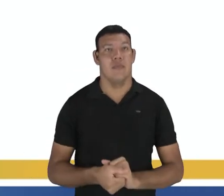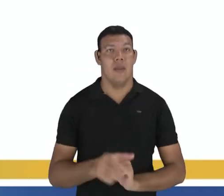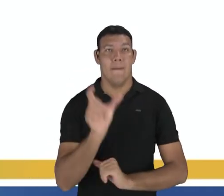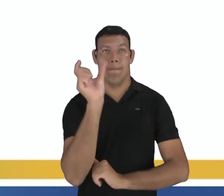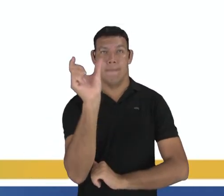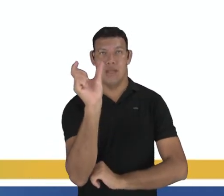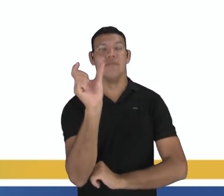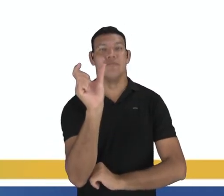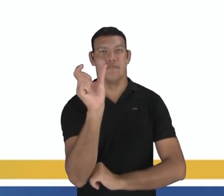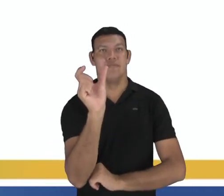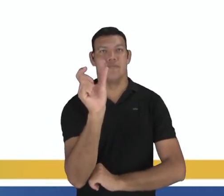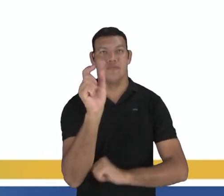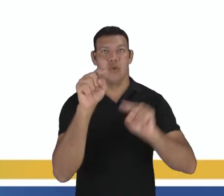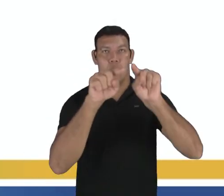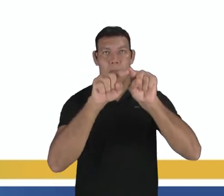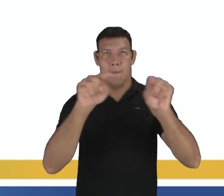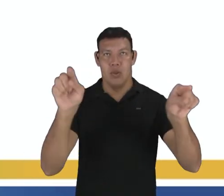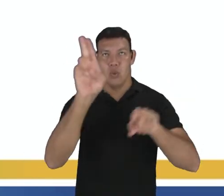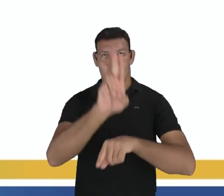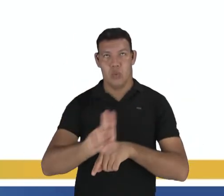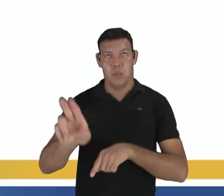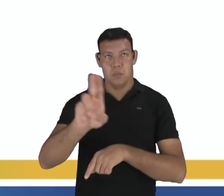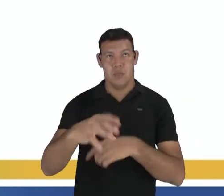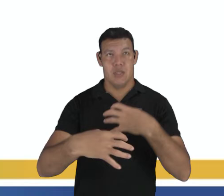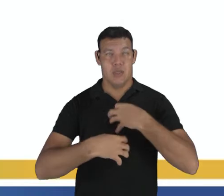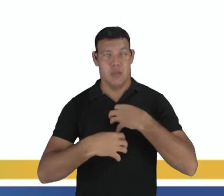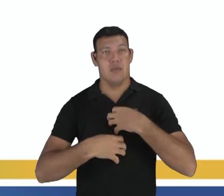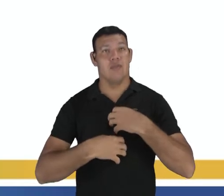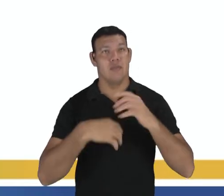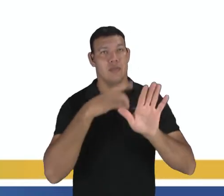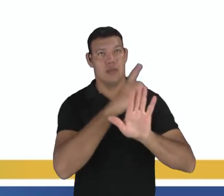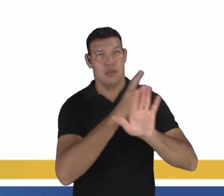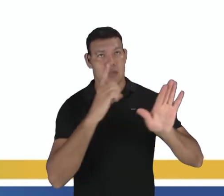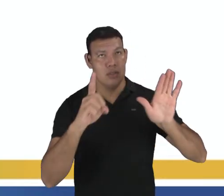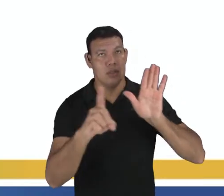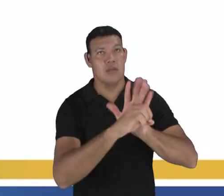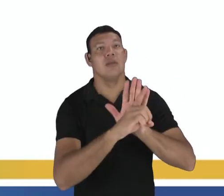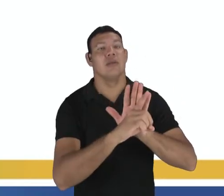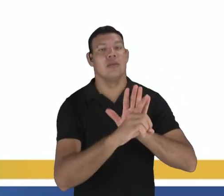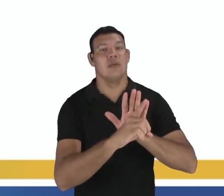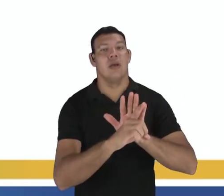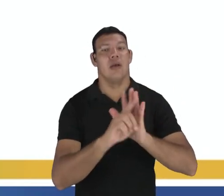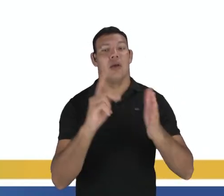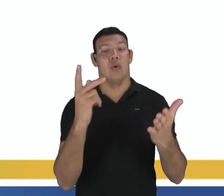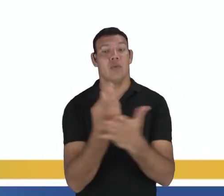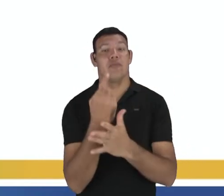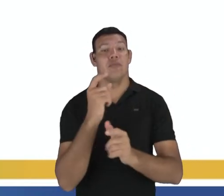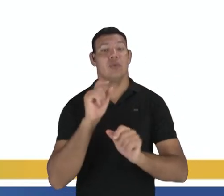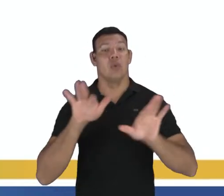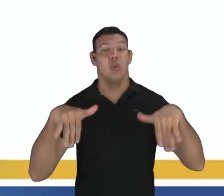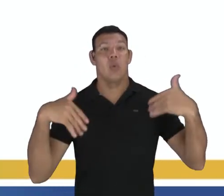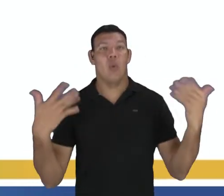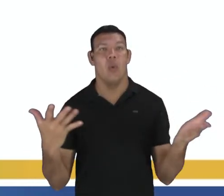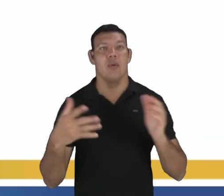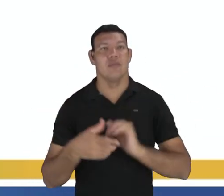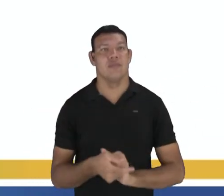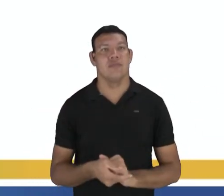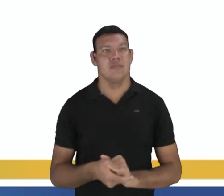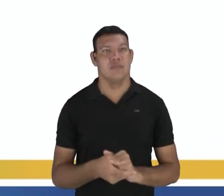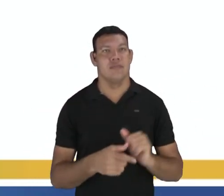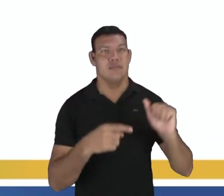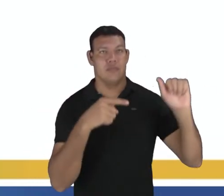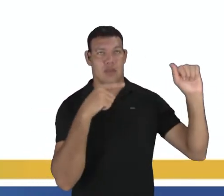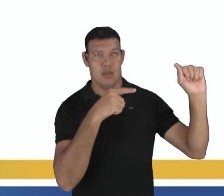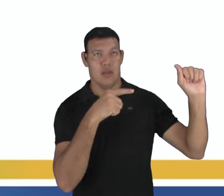expressão destacado, que está empregado em seu sentido próprio, denotativo, ocorre em A. É